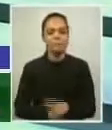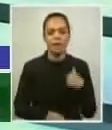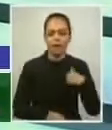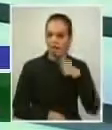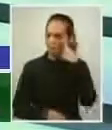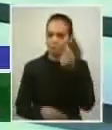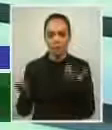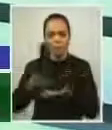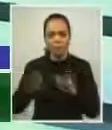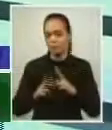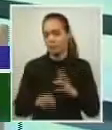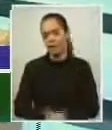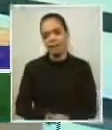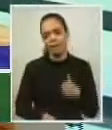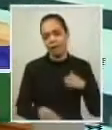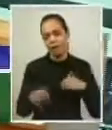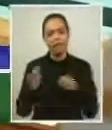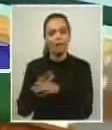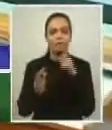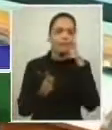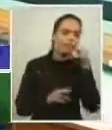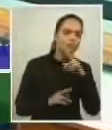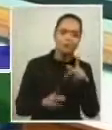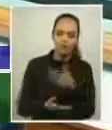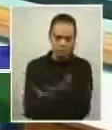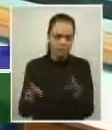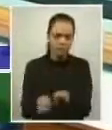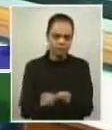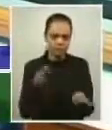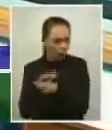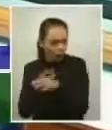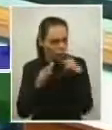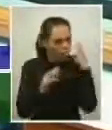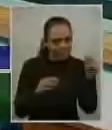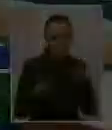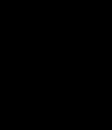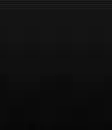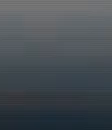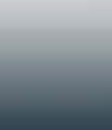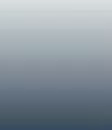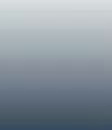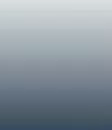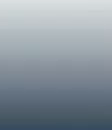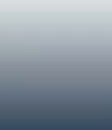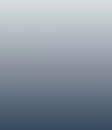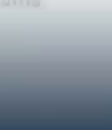plenário hoje diferente do que entrem e vocês também não sei se para melhor ou para pior mas nós vamos sair diferente